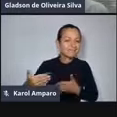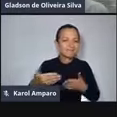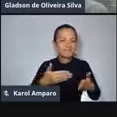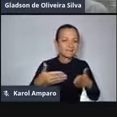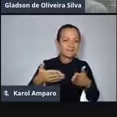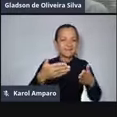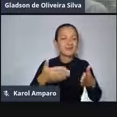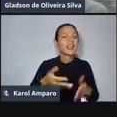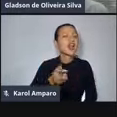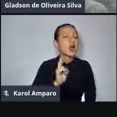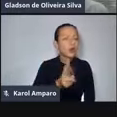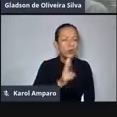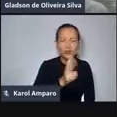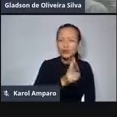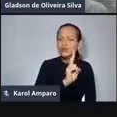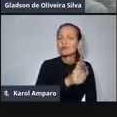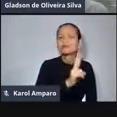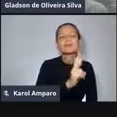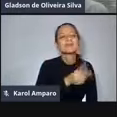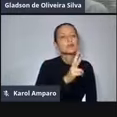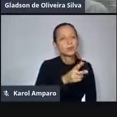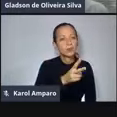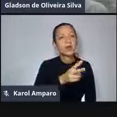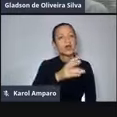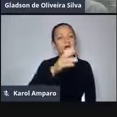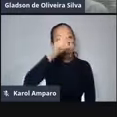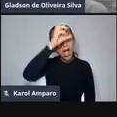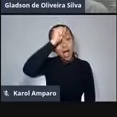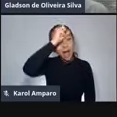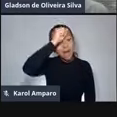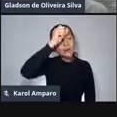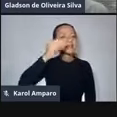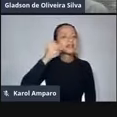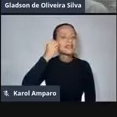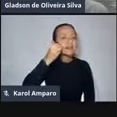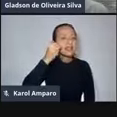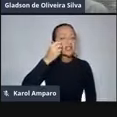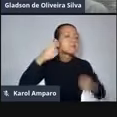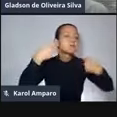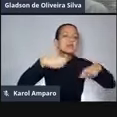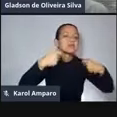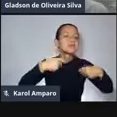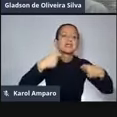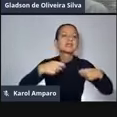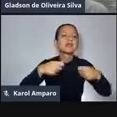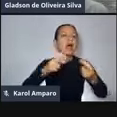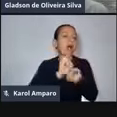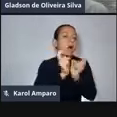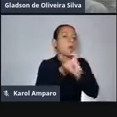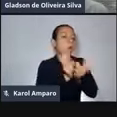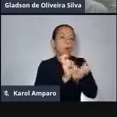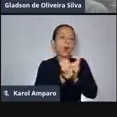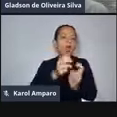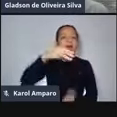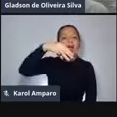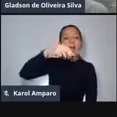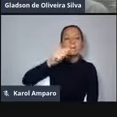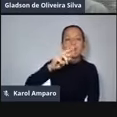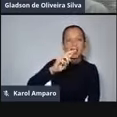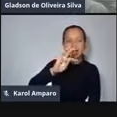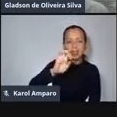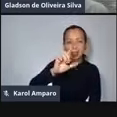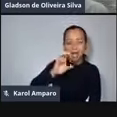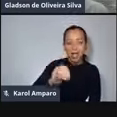gingar muitas vezes sem precisar dar o martelo, sem precisar dar uma armada,